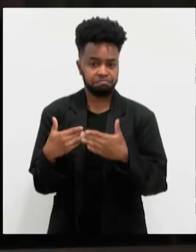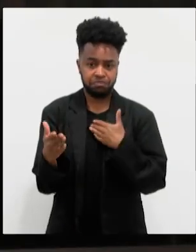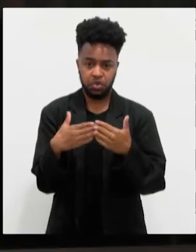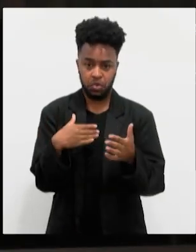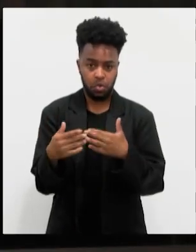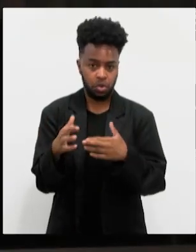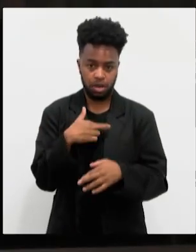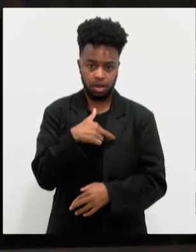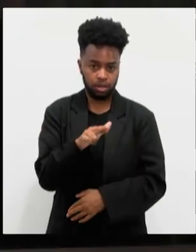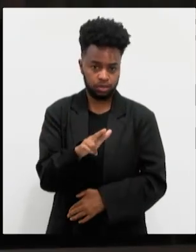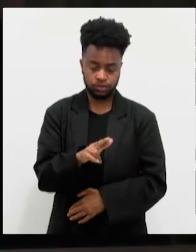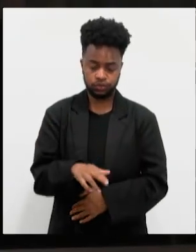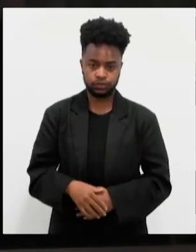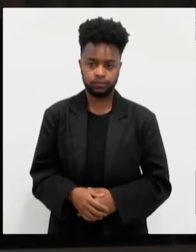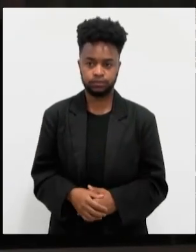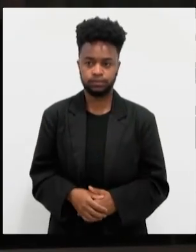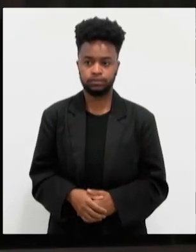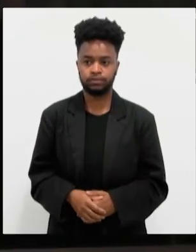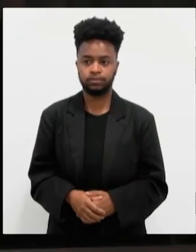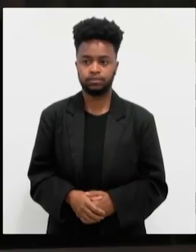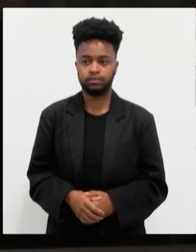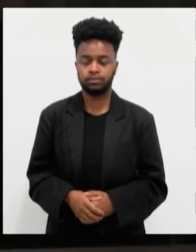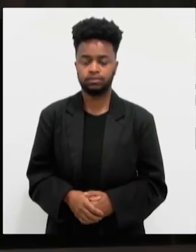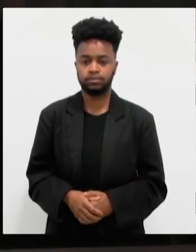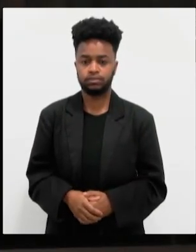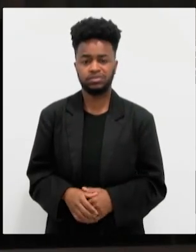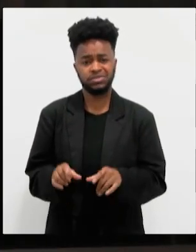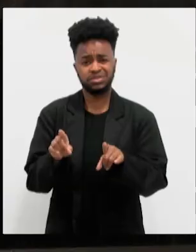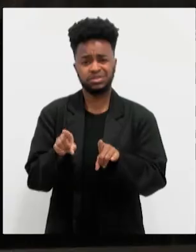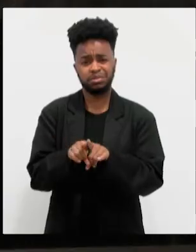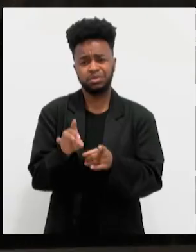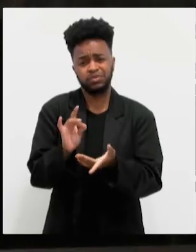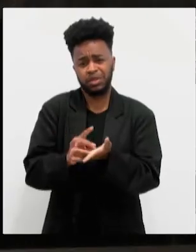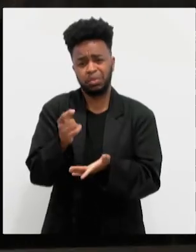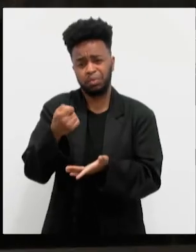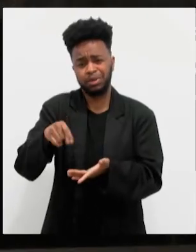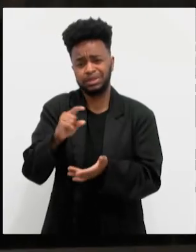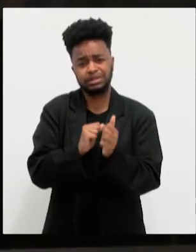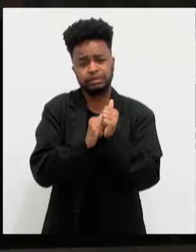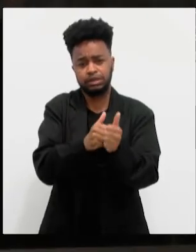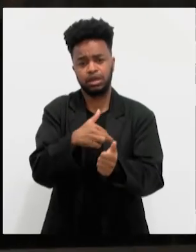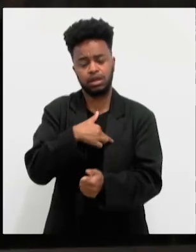independentemente de qualquer que seja a sua religião. Aliás, você não precisa ser nem religioso.